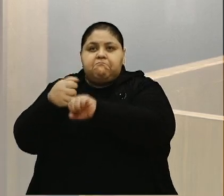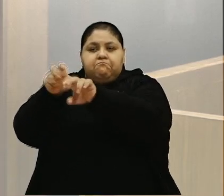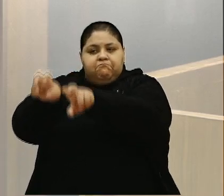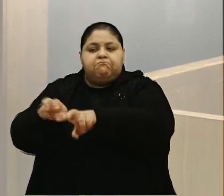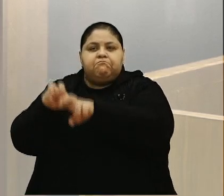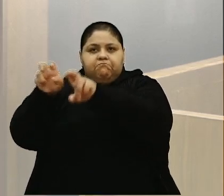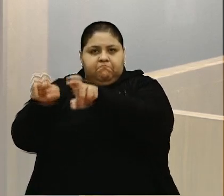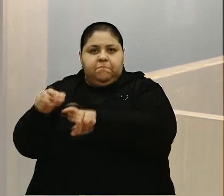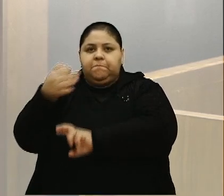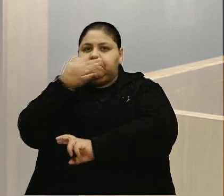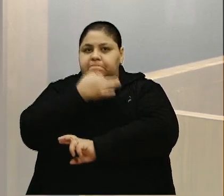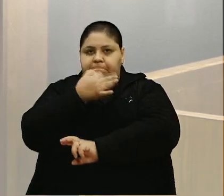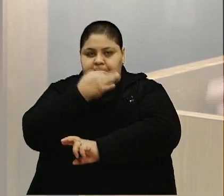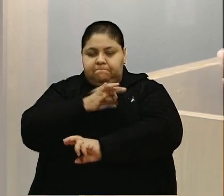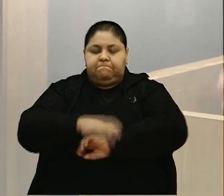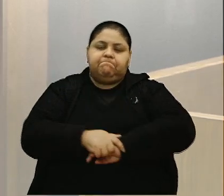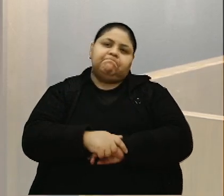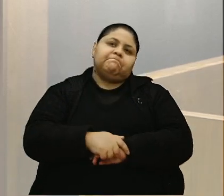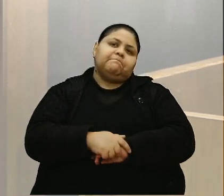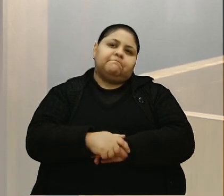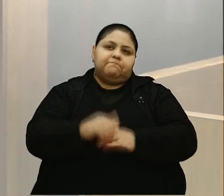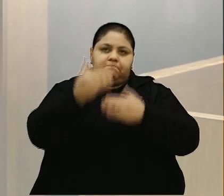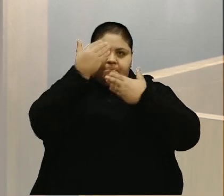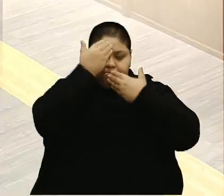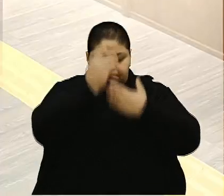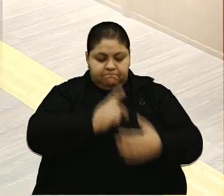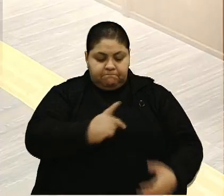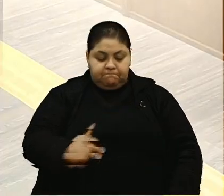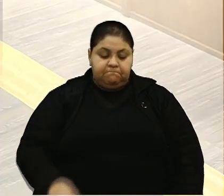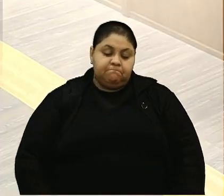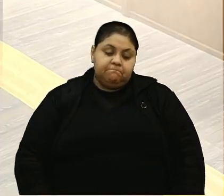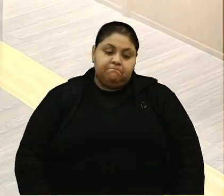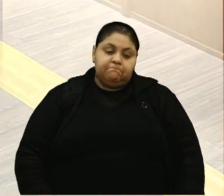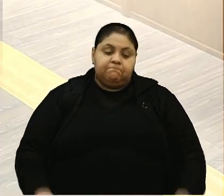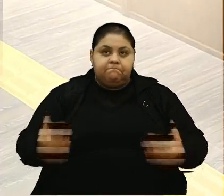do nosso distrito. Obrigado, presidente. Obrigado, vereador Xuxa.